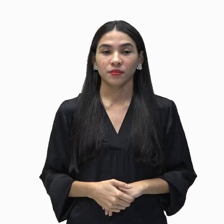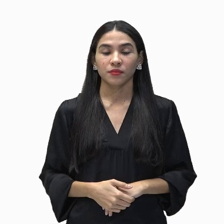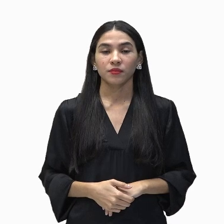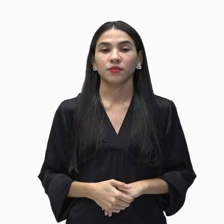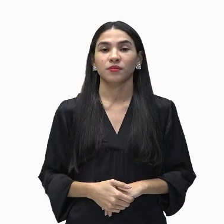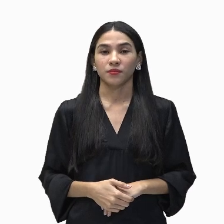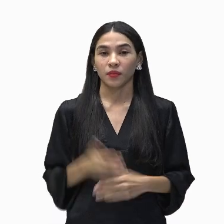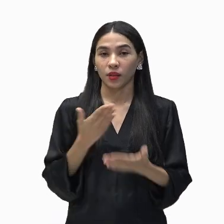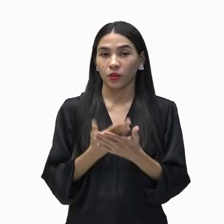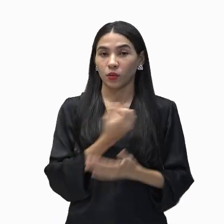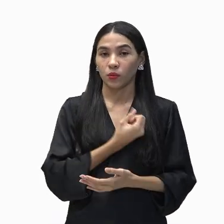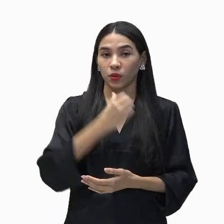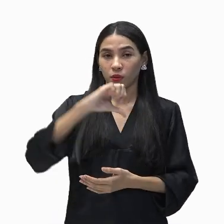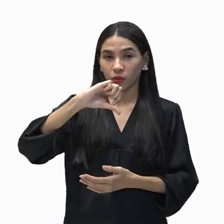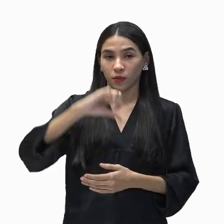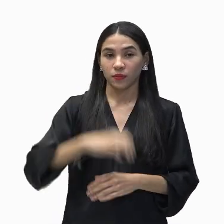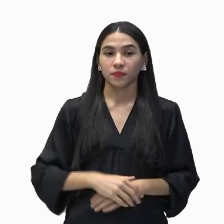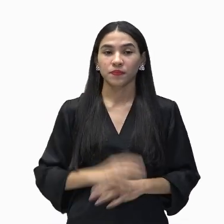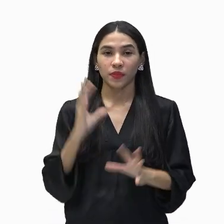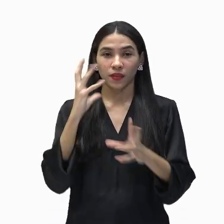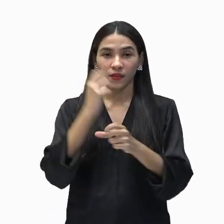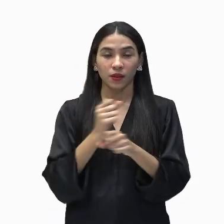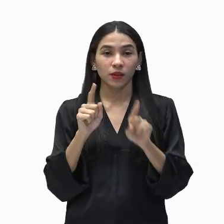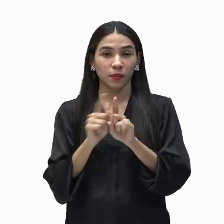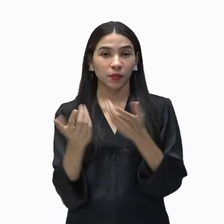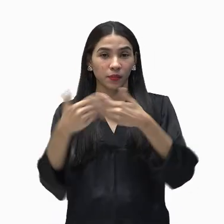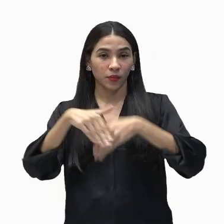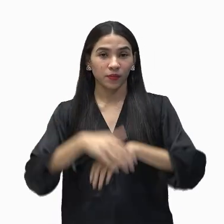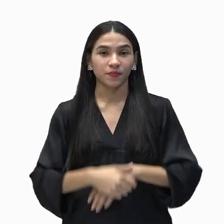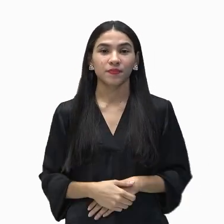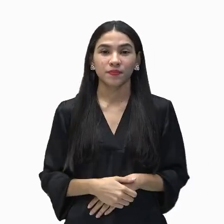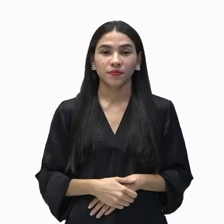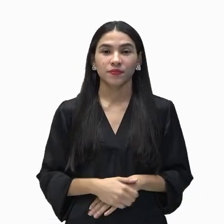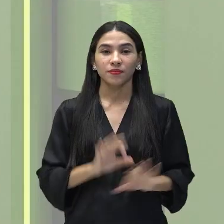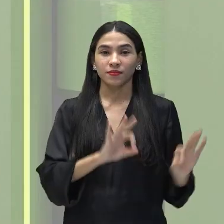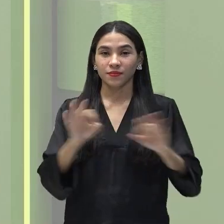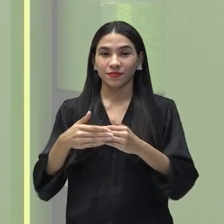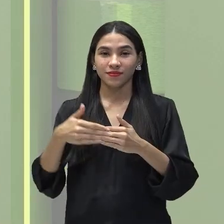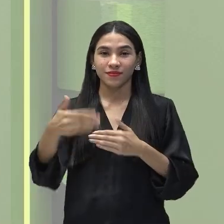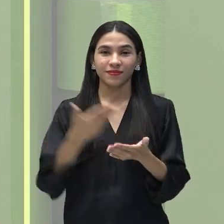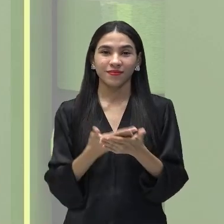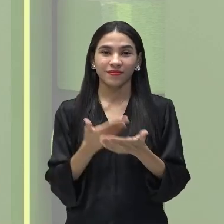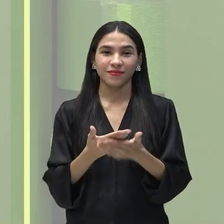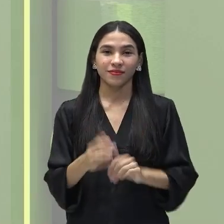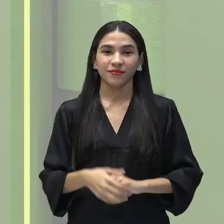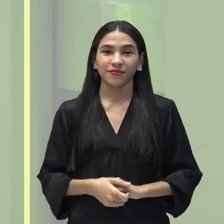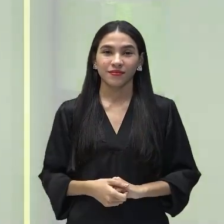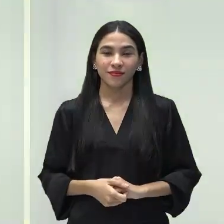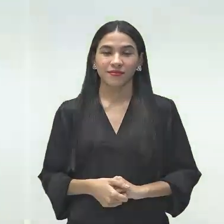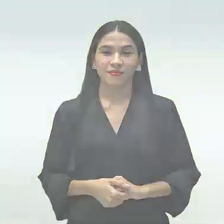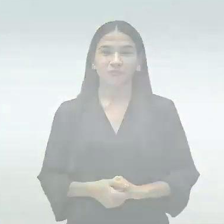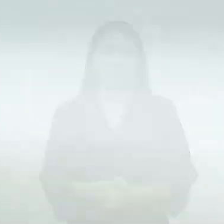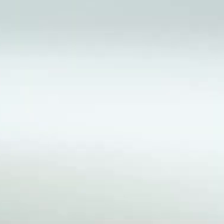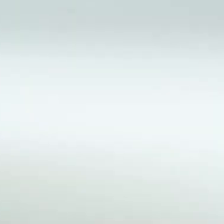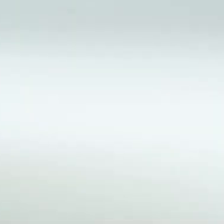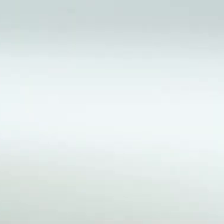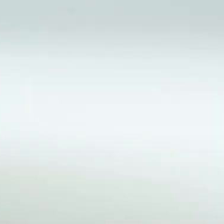Nossa aula número 9, revisão e avaliação. Vamos começar?